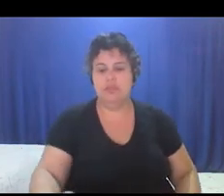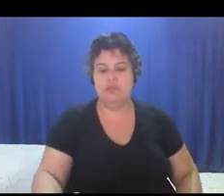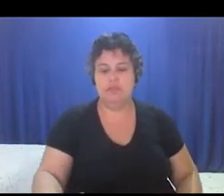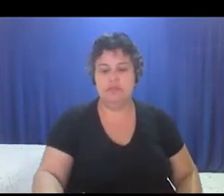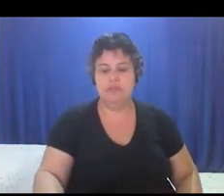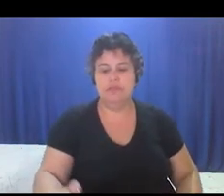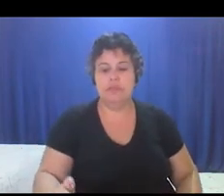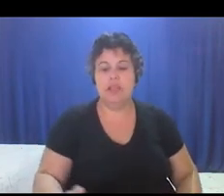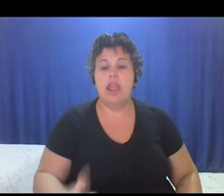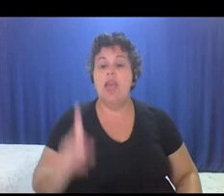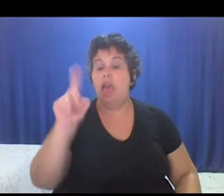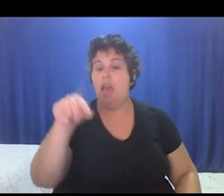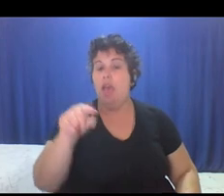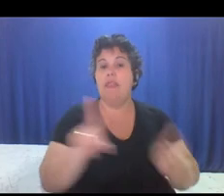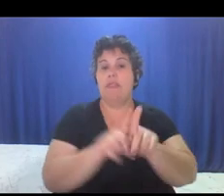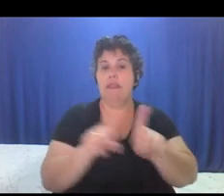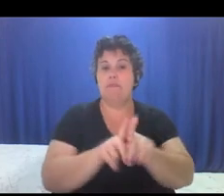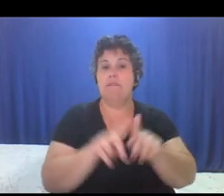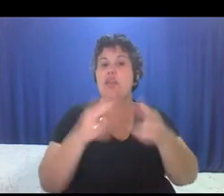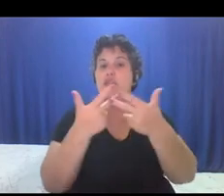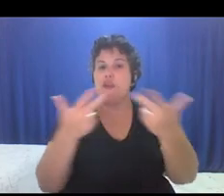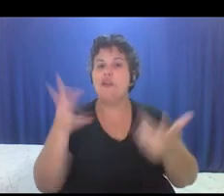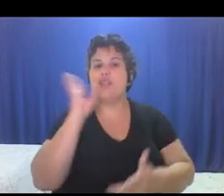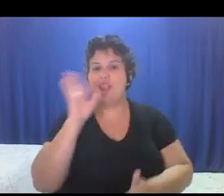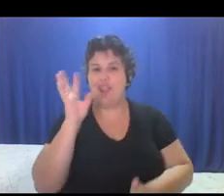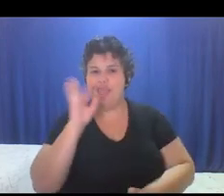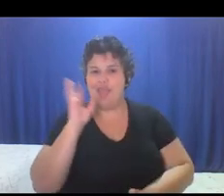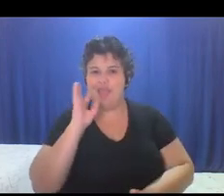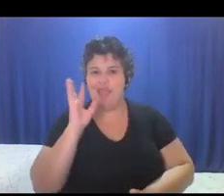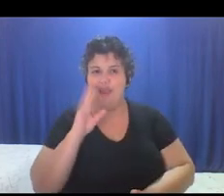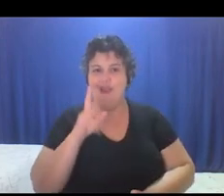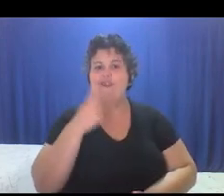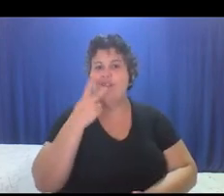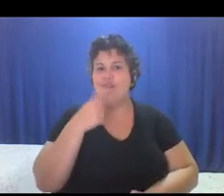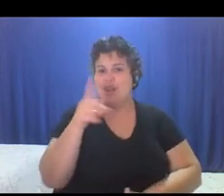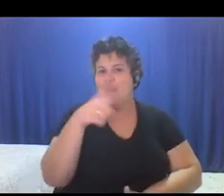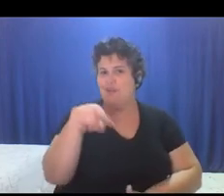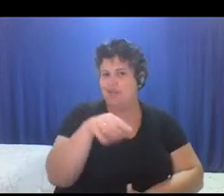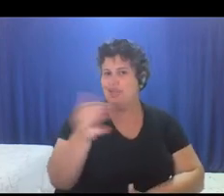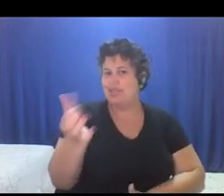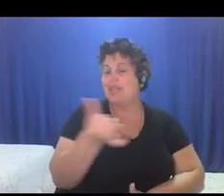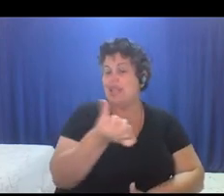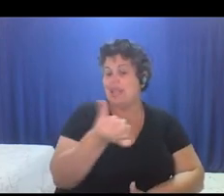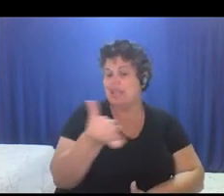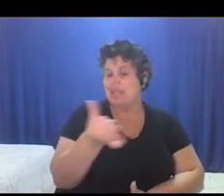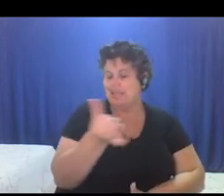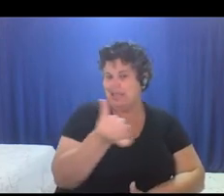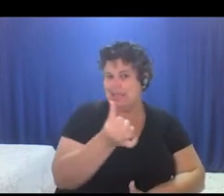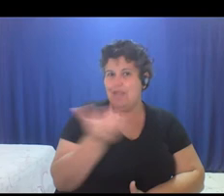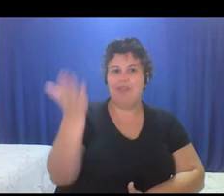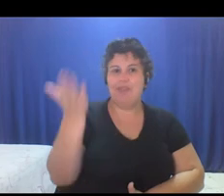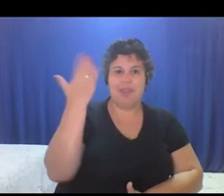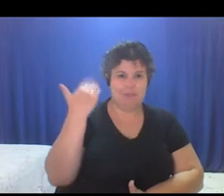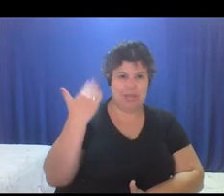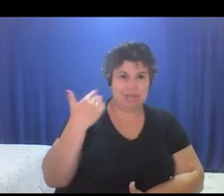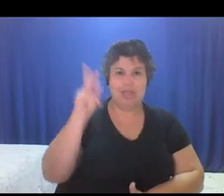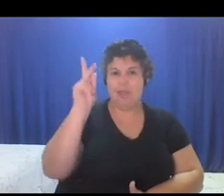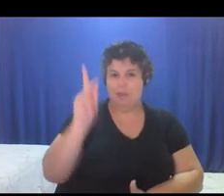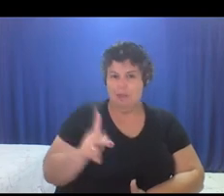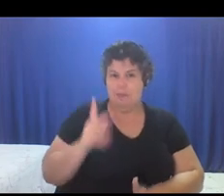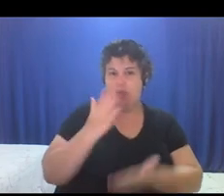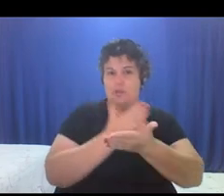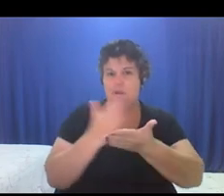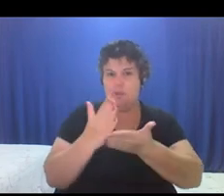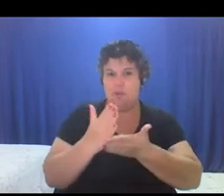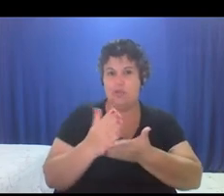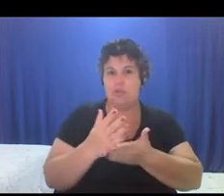ponto bem bacana, você trazer algo para vocês. Na sexta-feira passada, uma pessoa que iniciou há 2 semanas com a